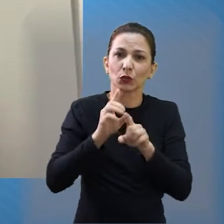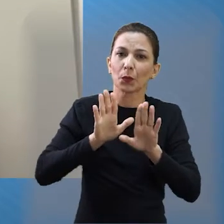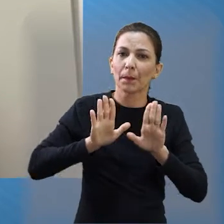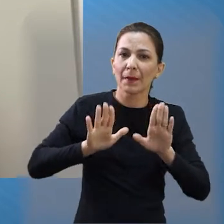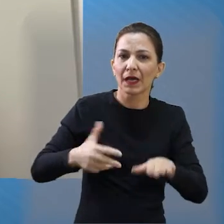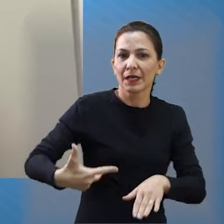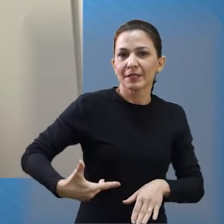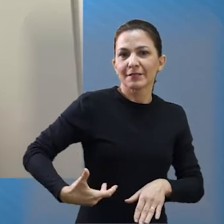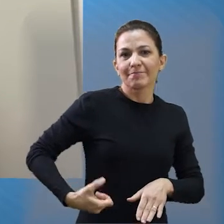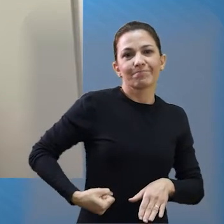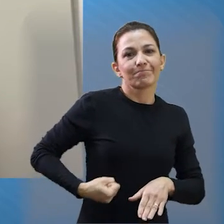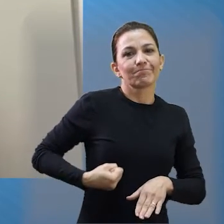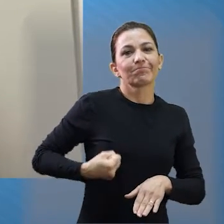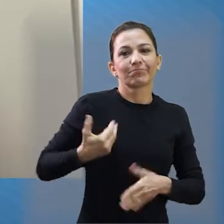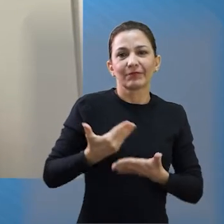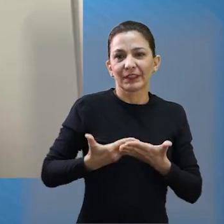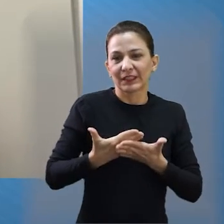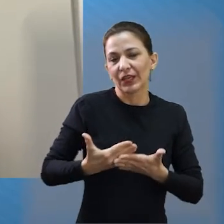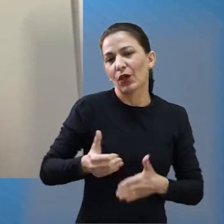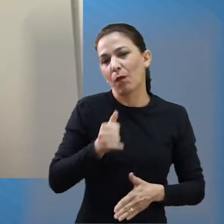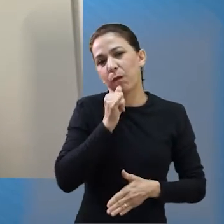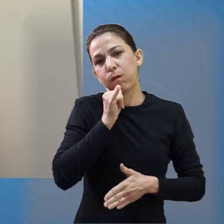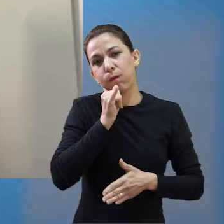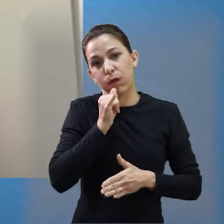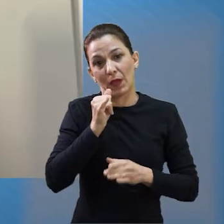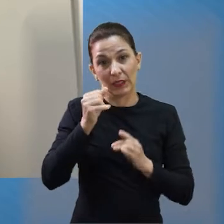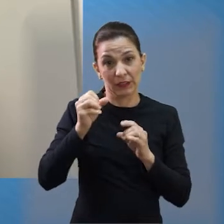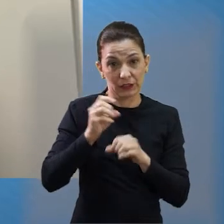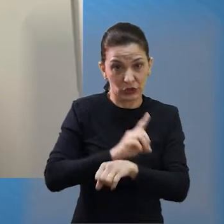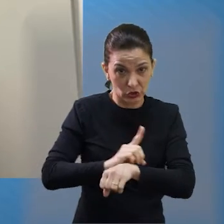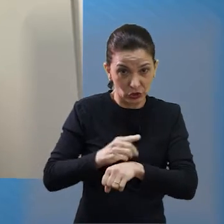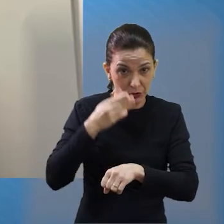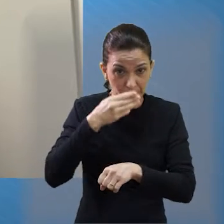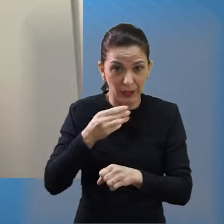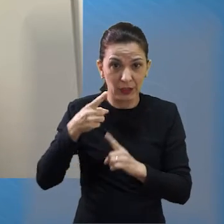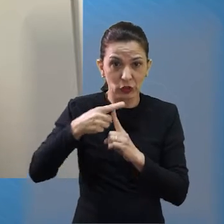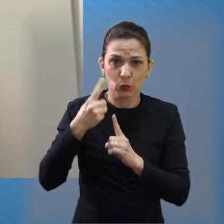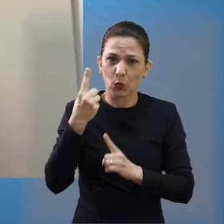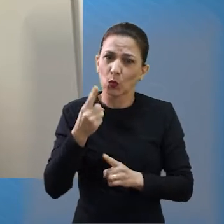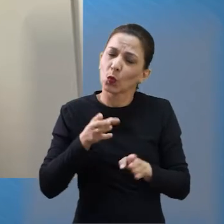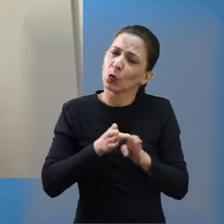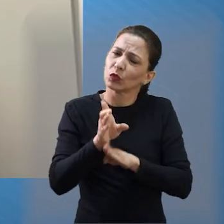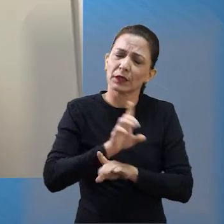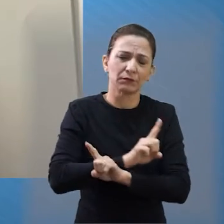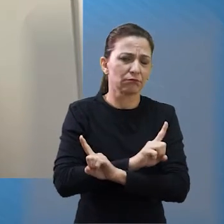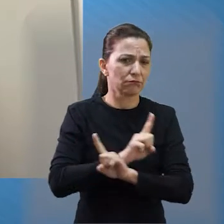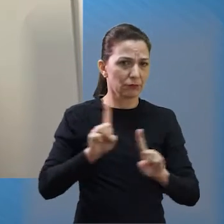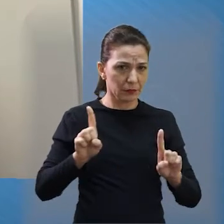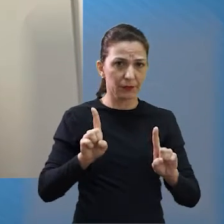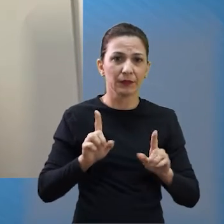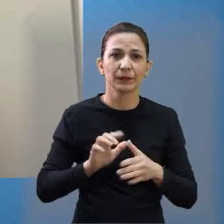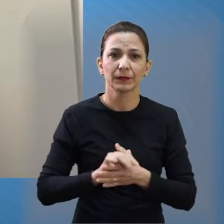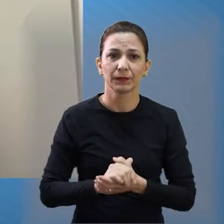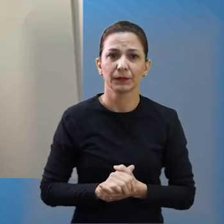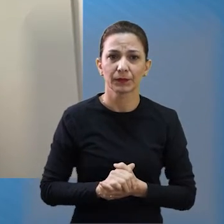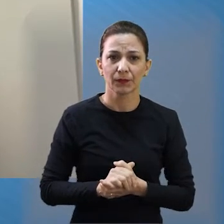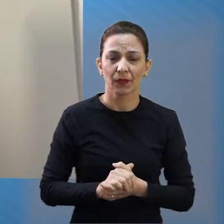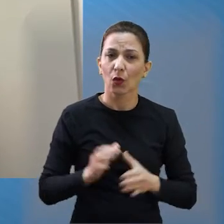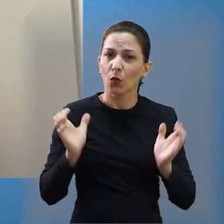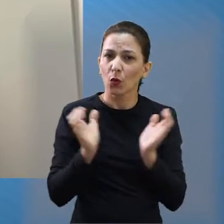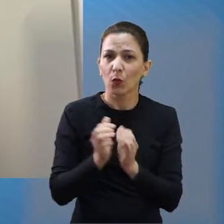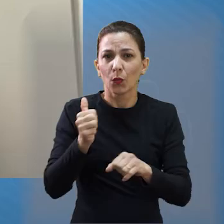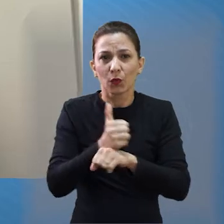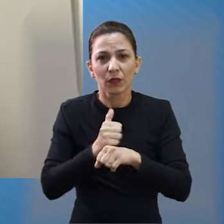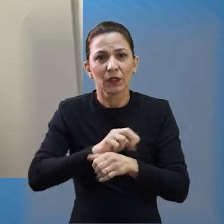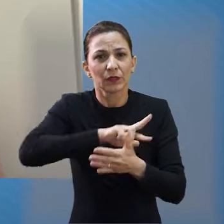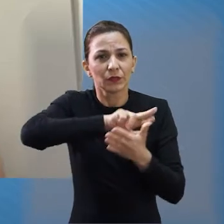com insulina, e que é um diabetes tipo 2. Essa cirurgia não é indicada para diabetes tipo 1 também não. Então, assim,